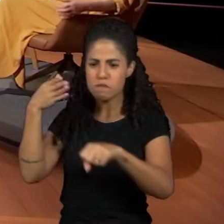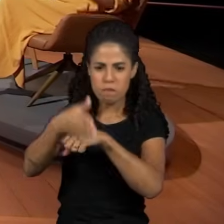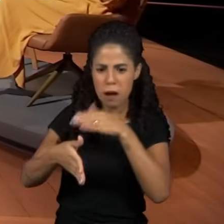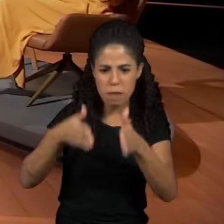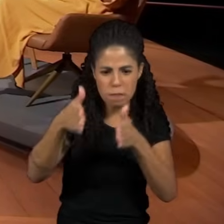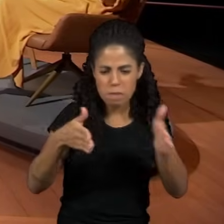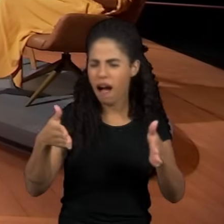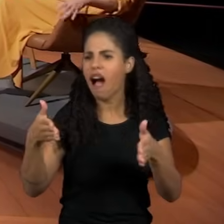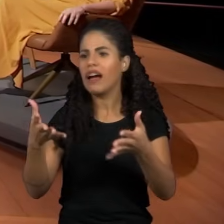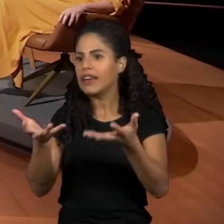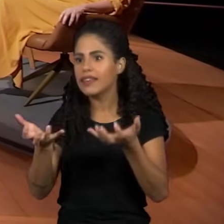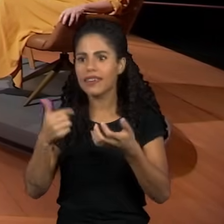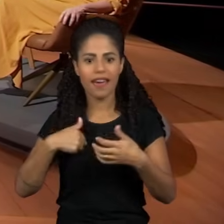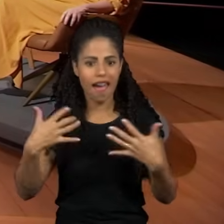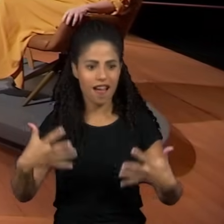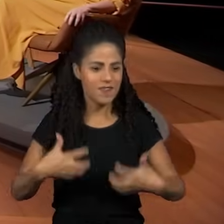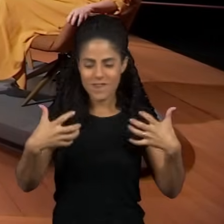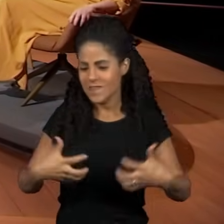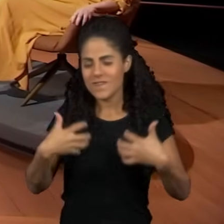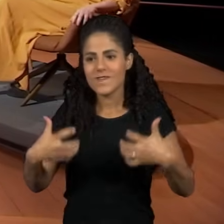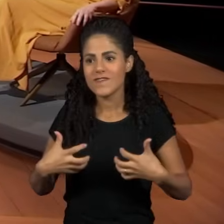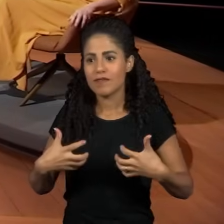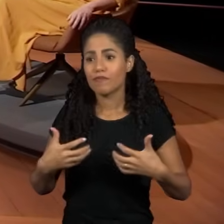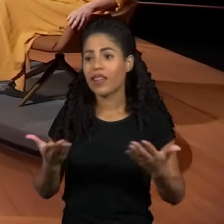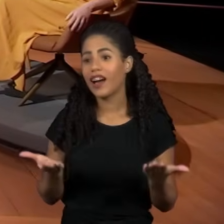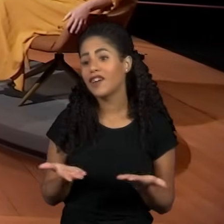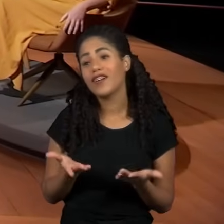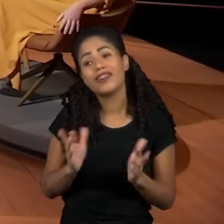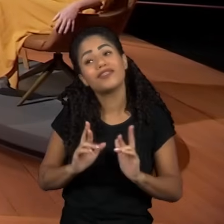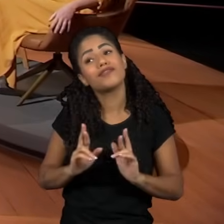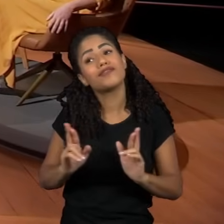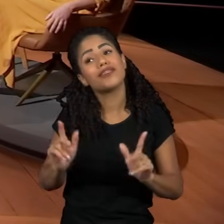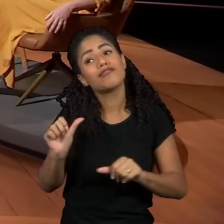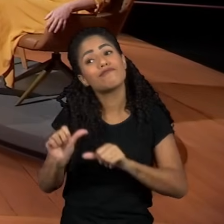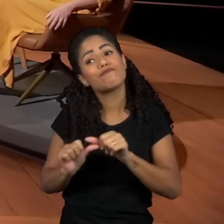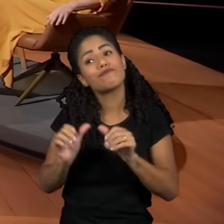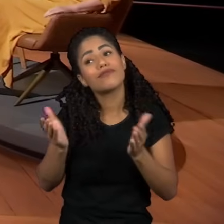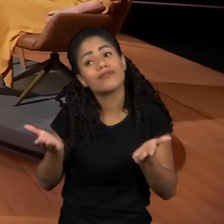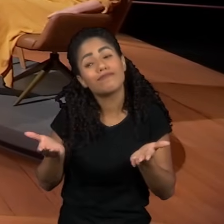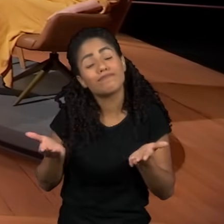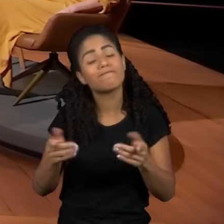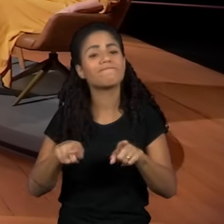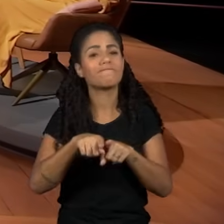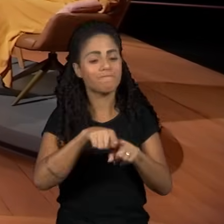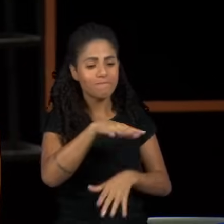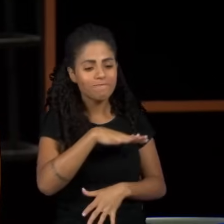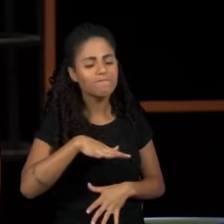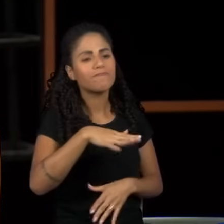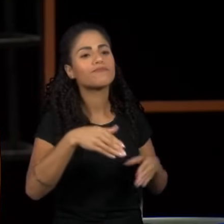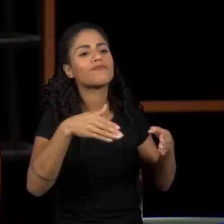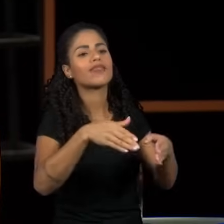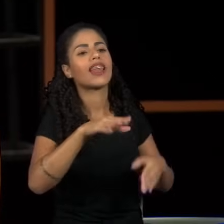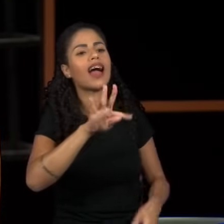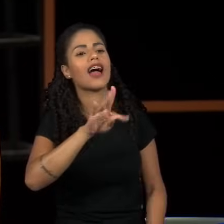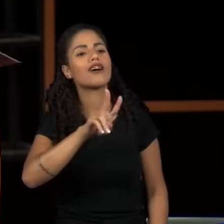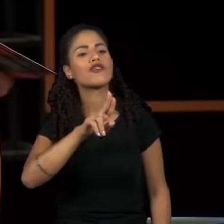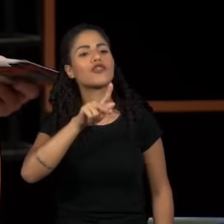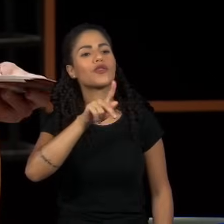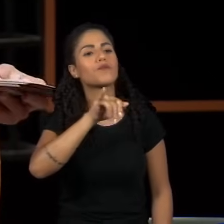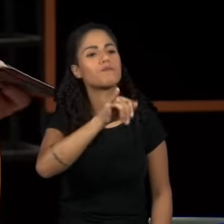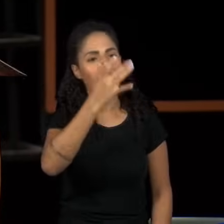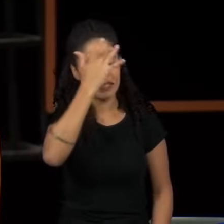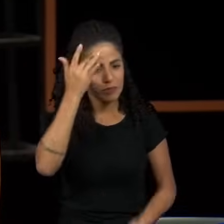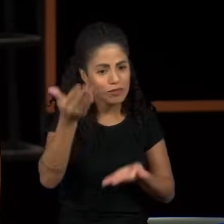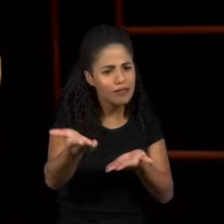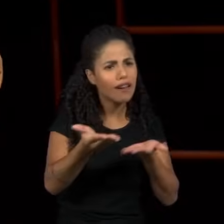e tem entusiasmo, não é? Pois é. E as pessoas falam muito que o ambiente da TV Tupi era um ambiente muito receptivo